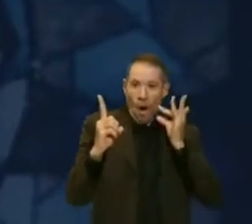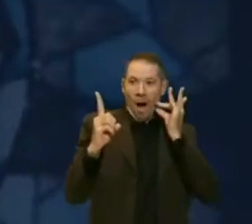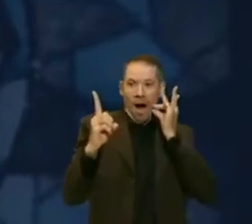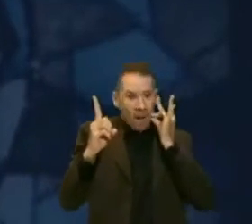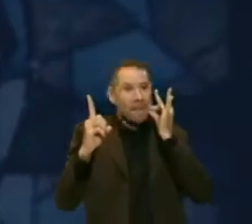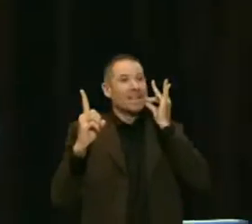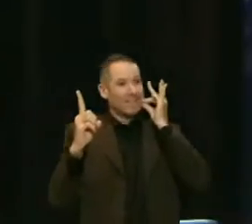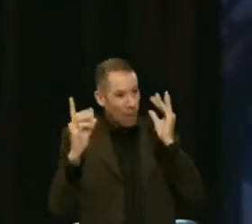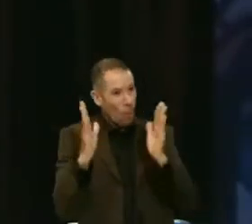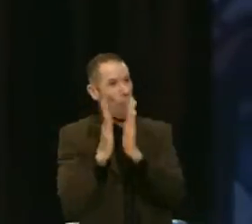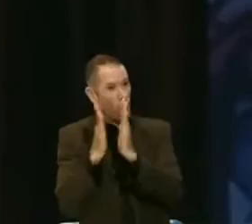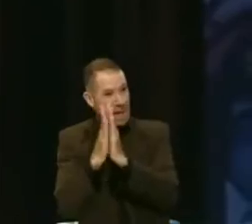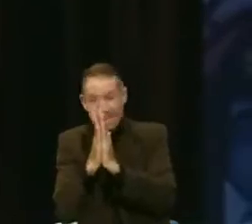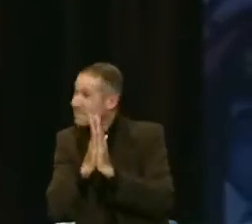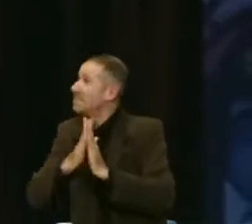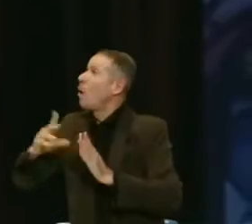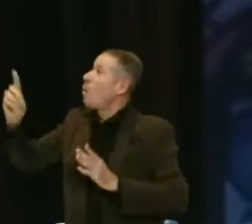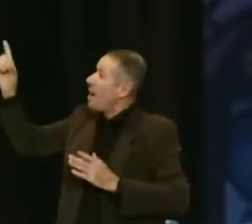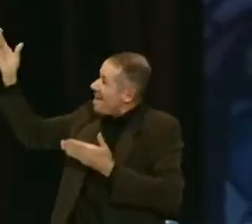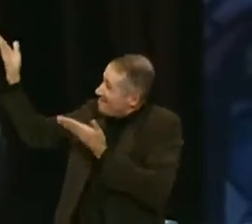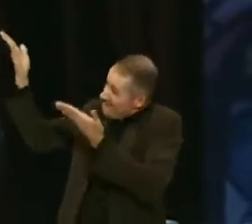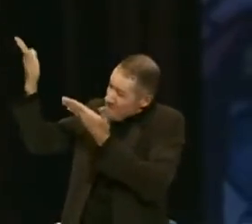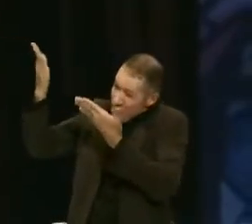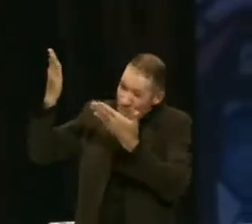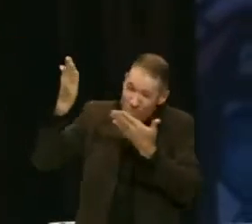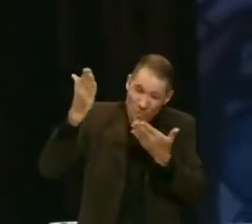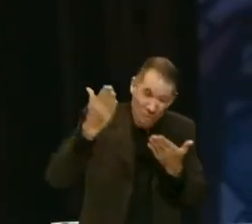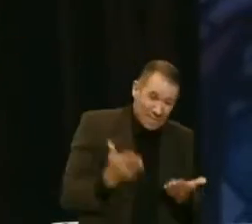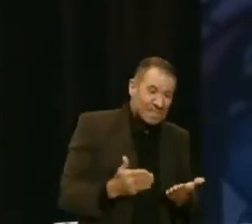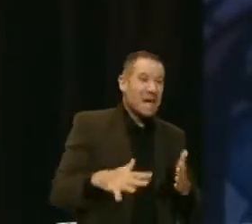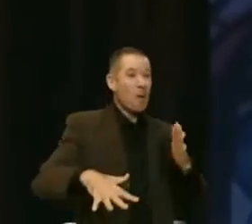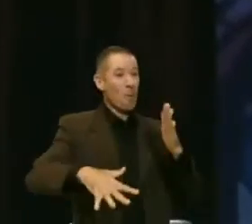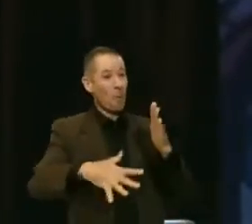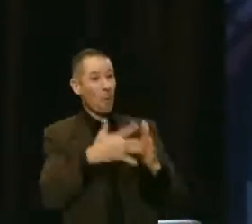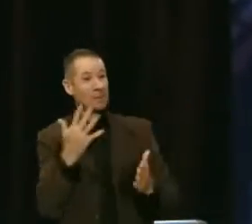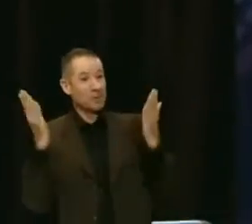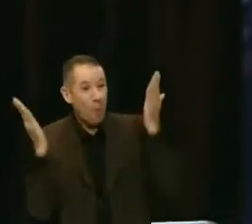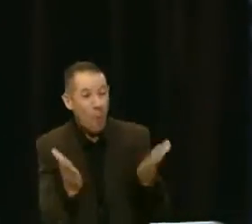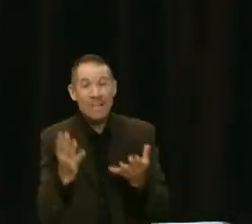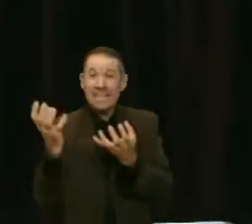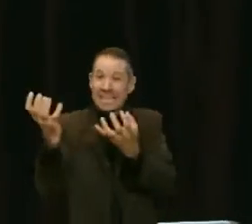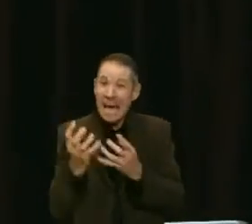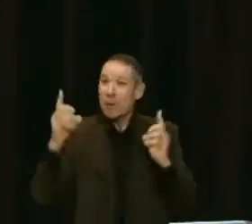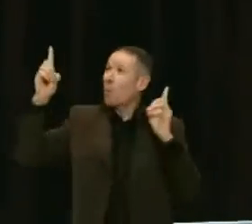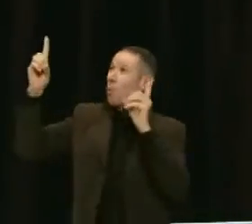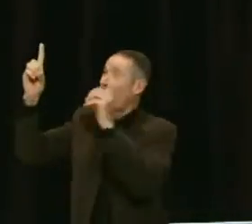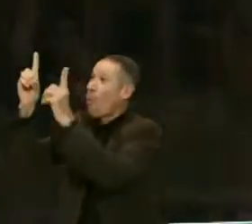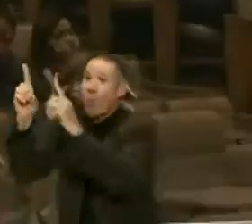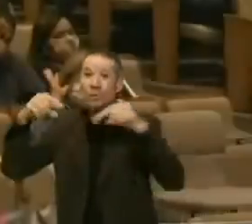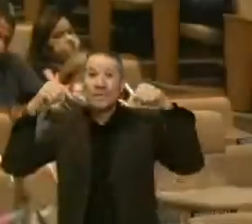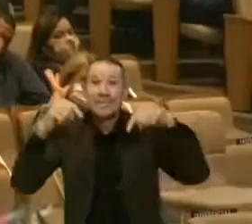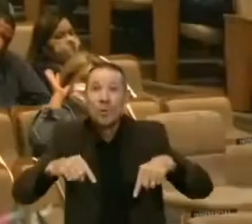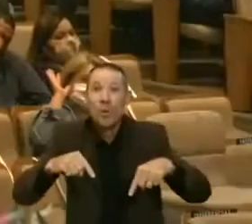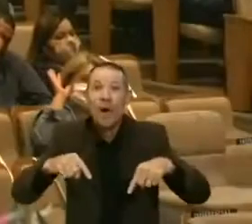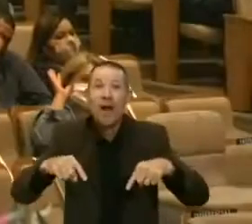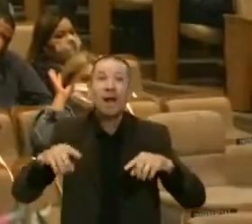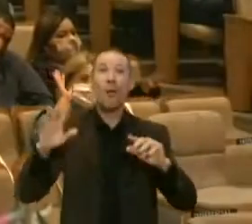de Deus. A oração traz a visitação do alto. Quantos querem hoje ter um encontro com o Senhor neste